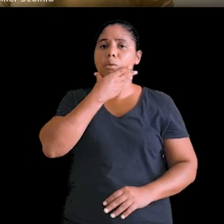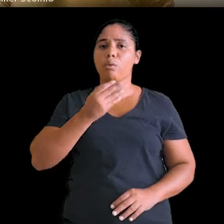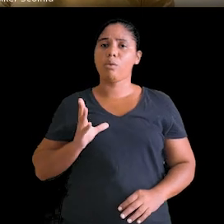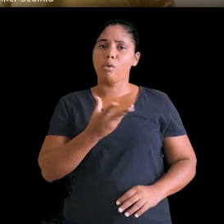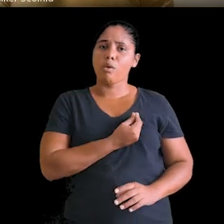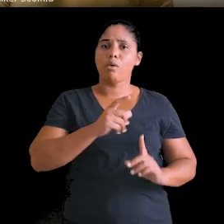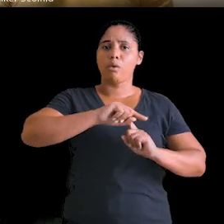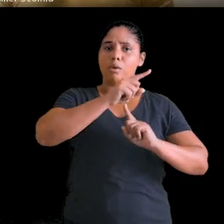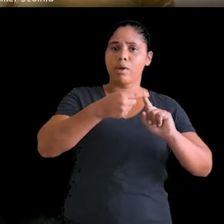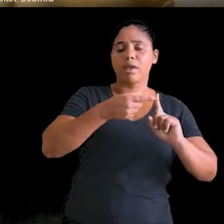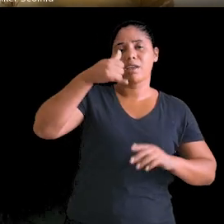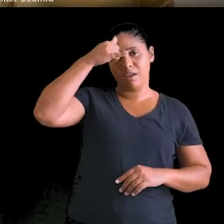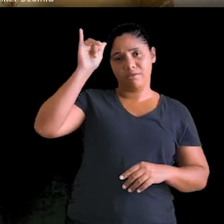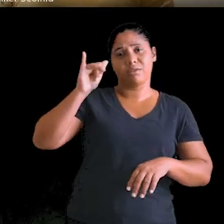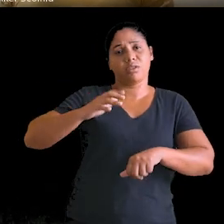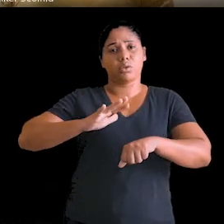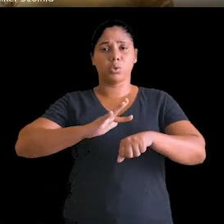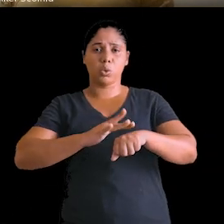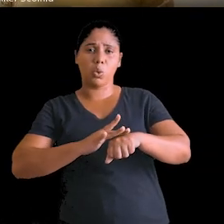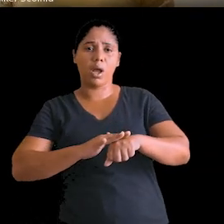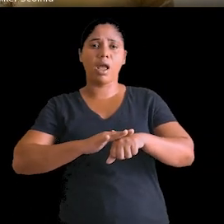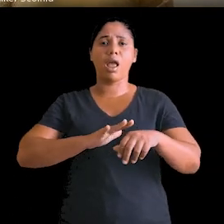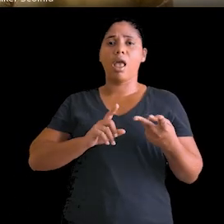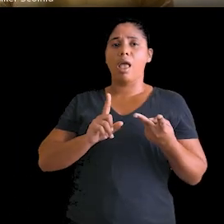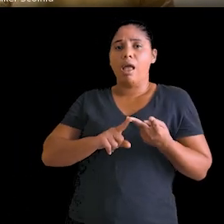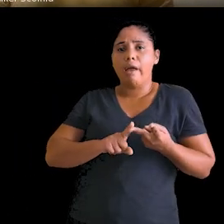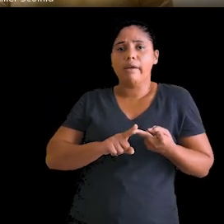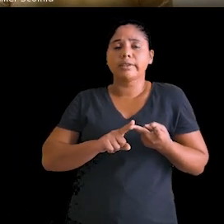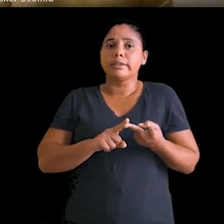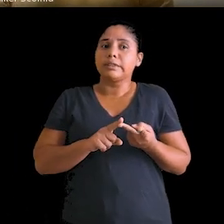redução das vulnerabilidades dessa pessoa. Quanto